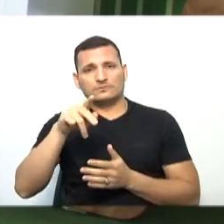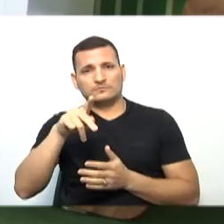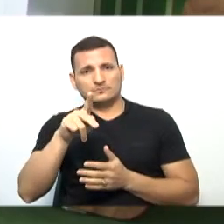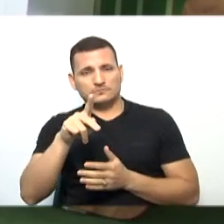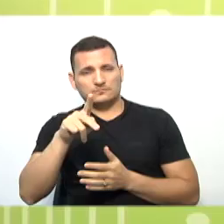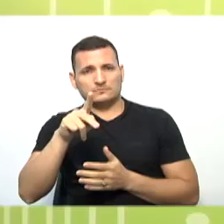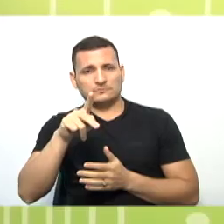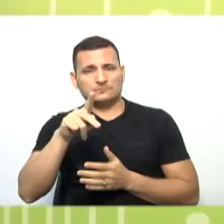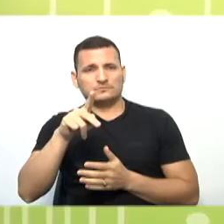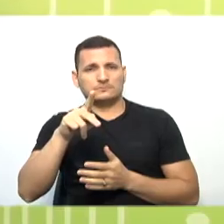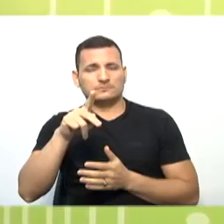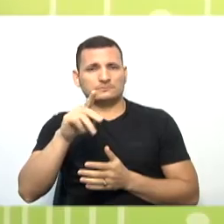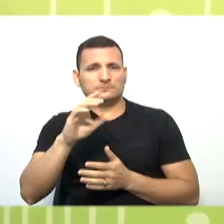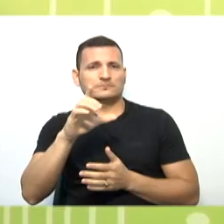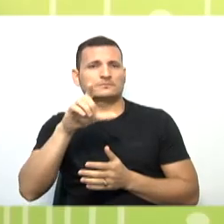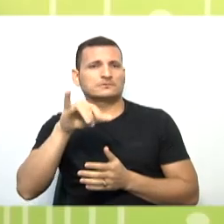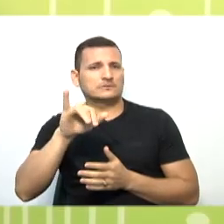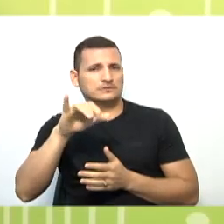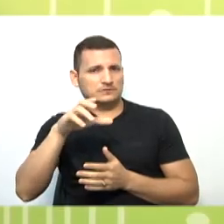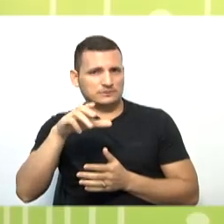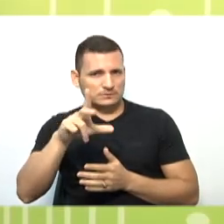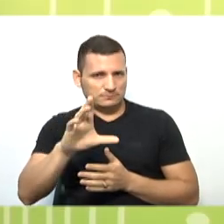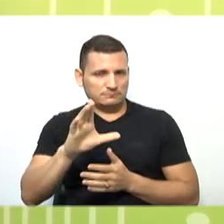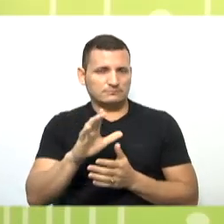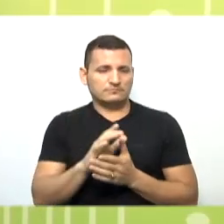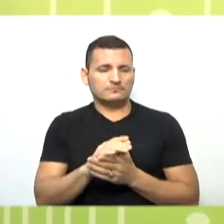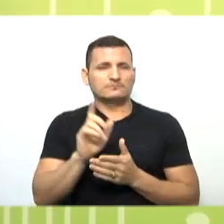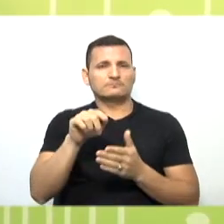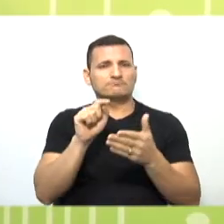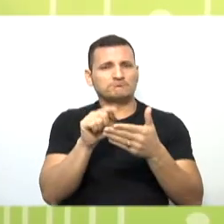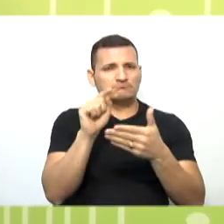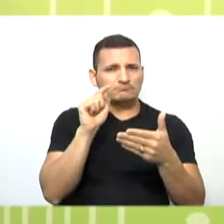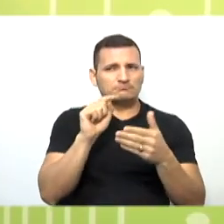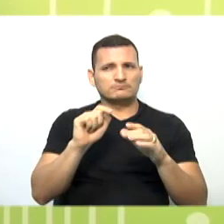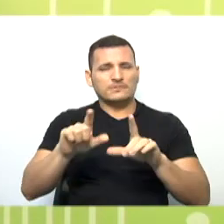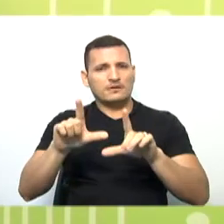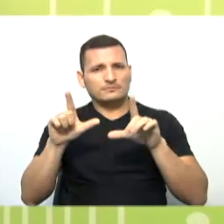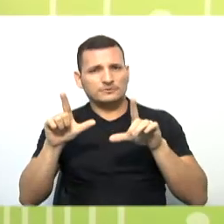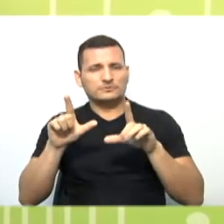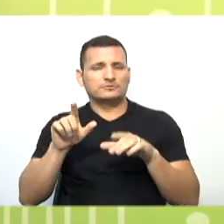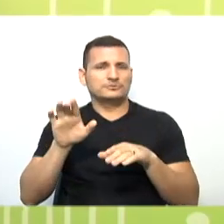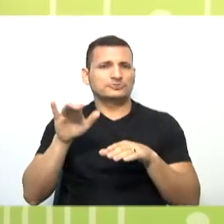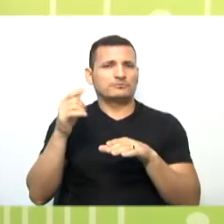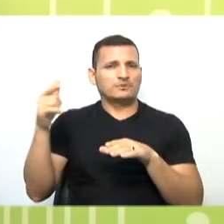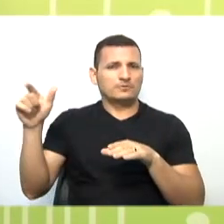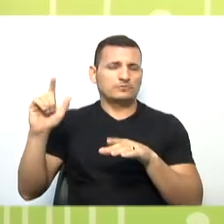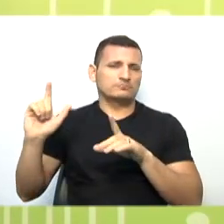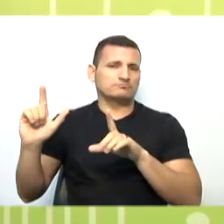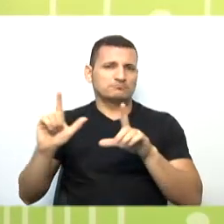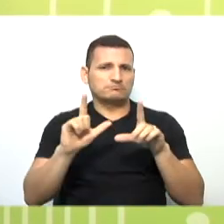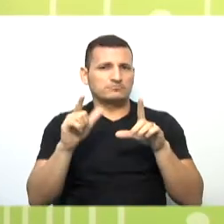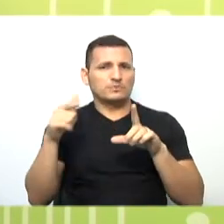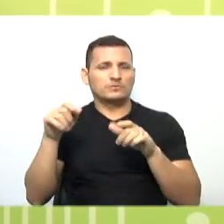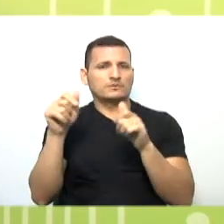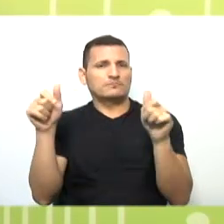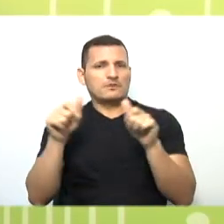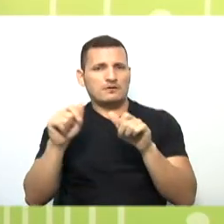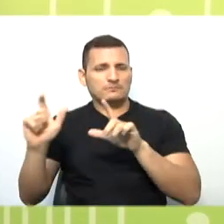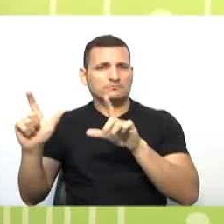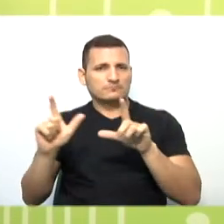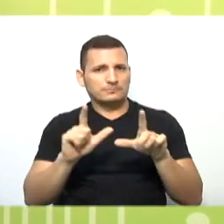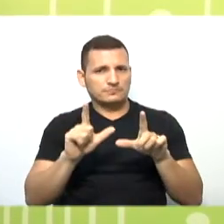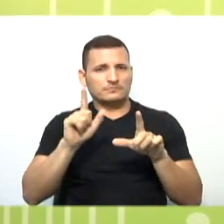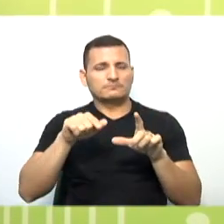para clicar e abrir, chamar um outro link, uma outra imagem. Isso é